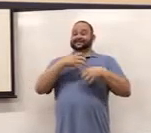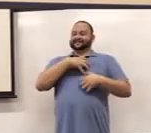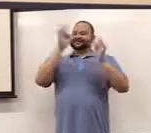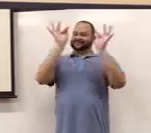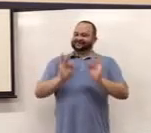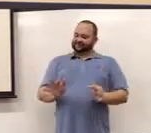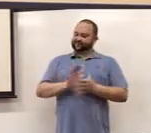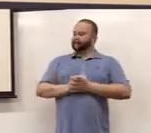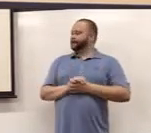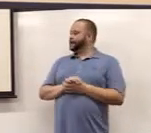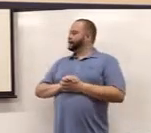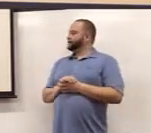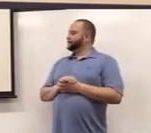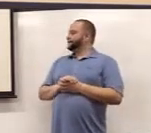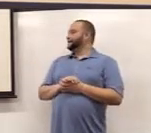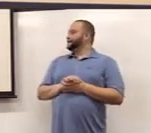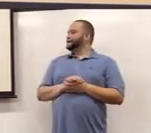faz esse tipo de música.